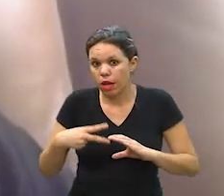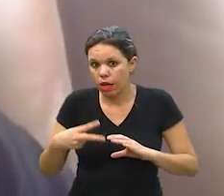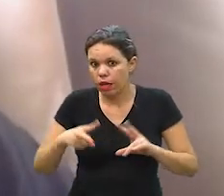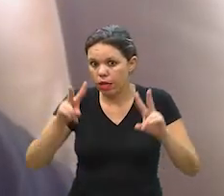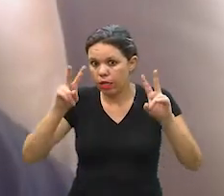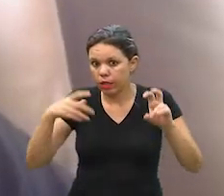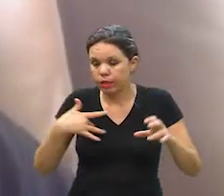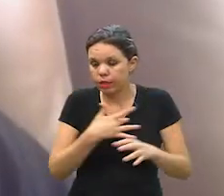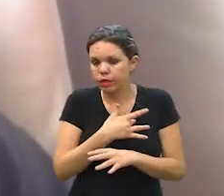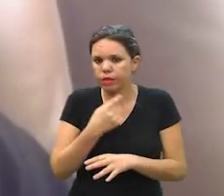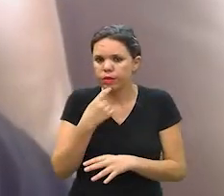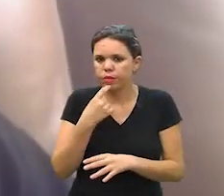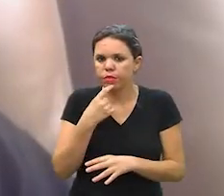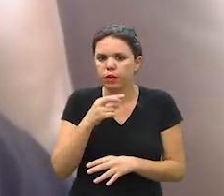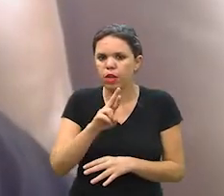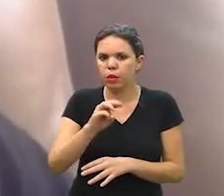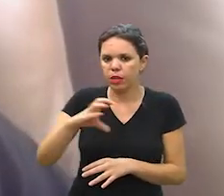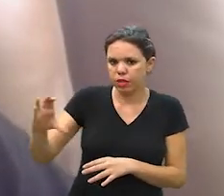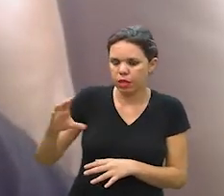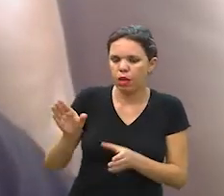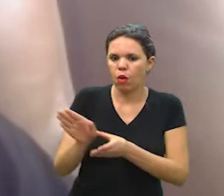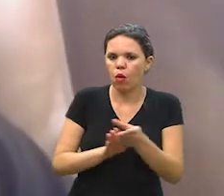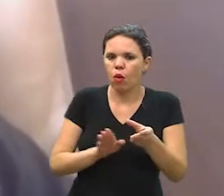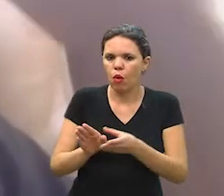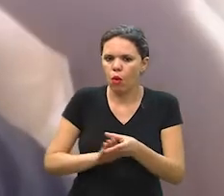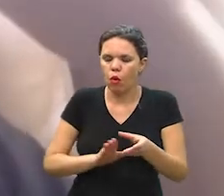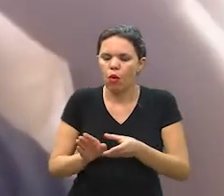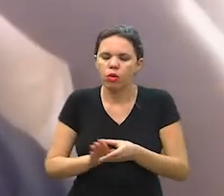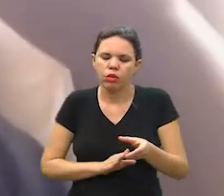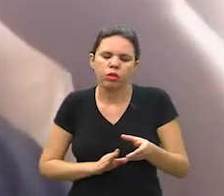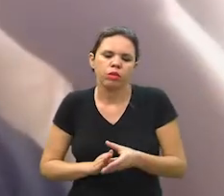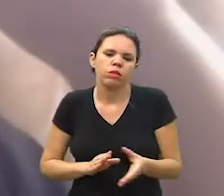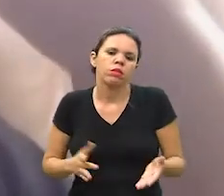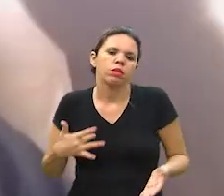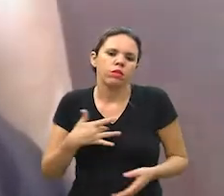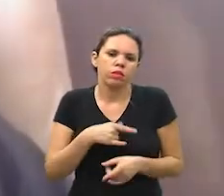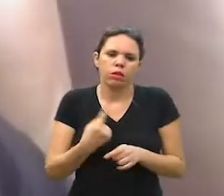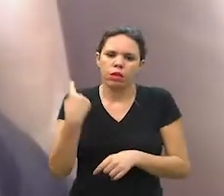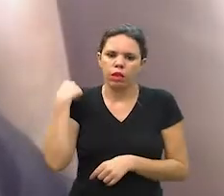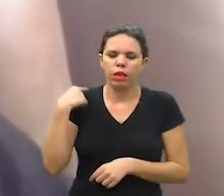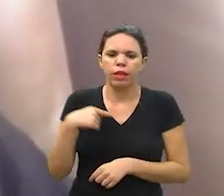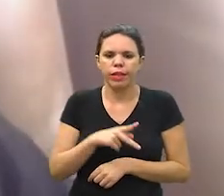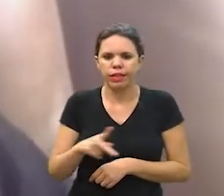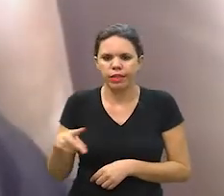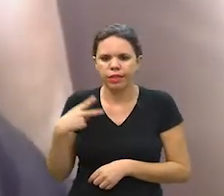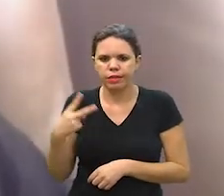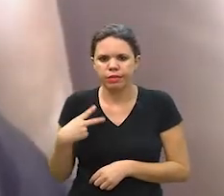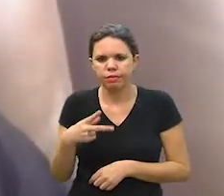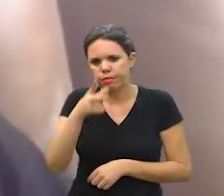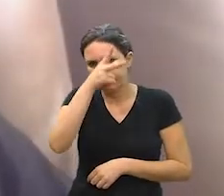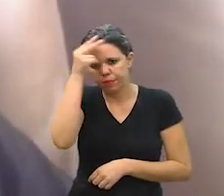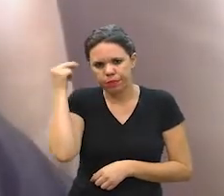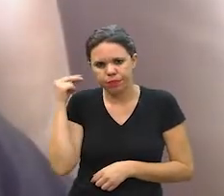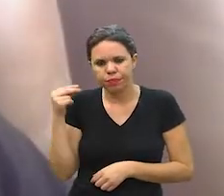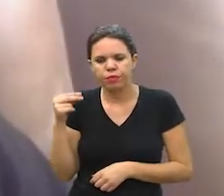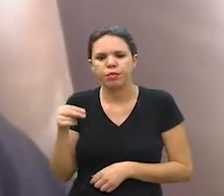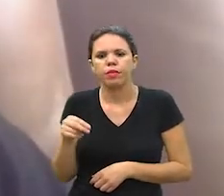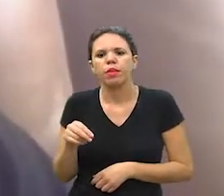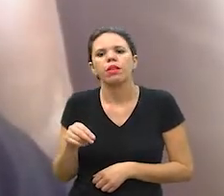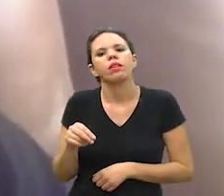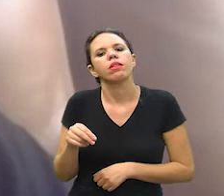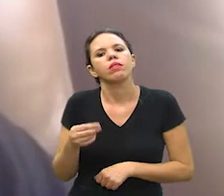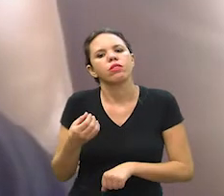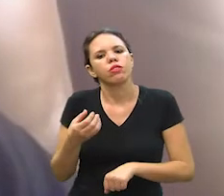Campinas, o Conselho de Desenvolvimento Metropolitano, naquela época presidido pelo prefeito de Santa Bárbara